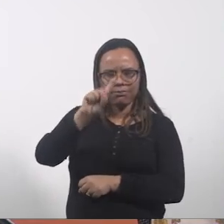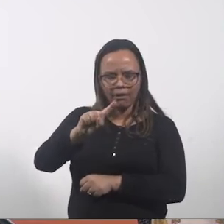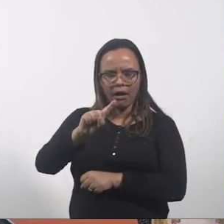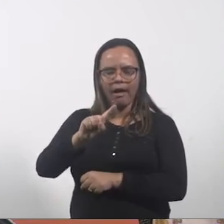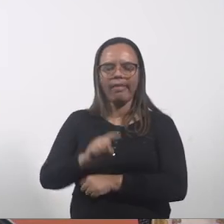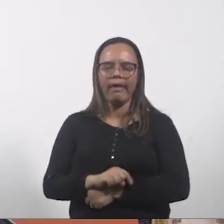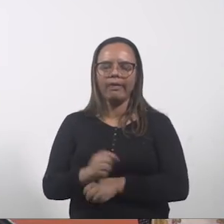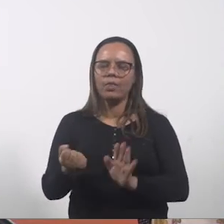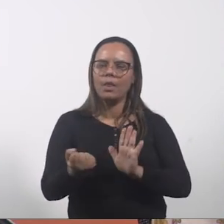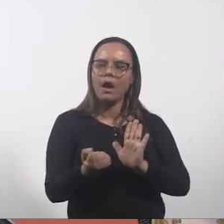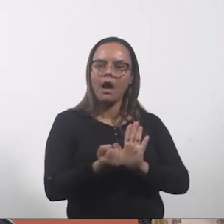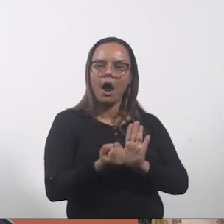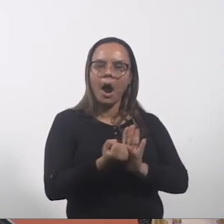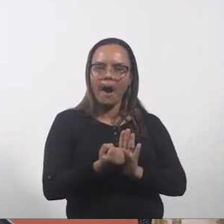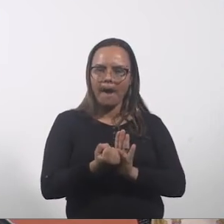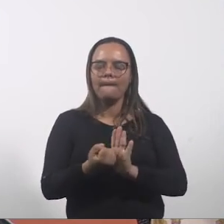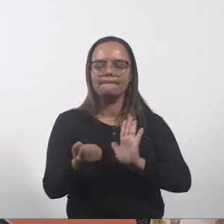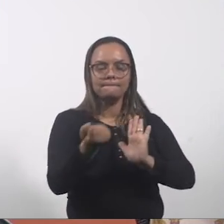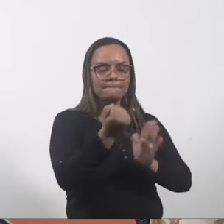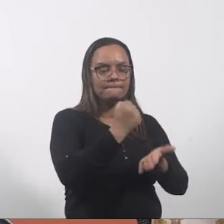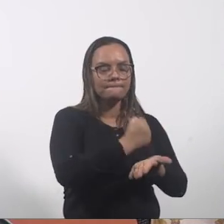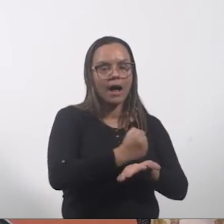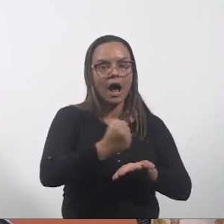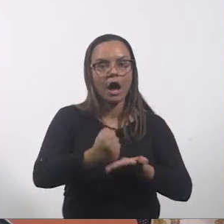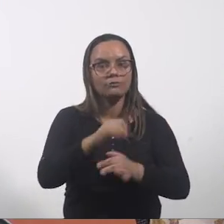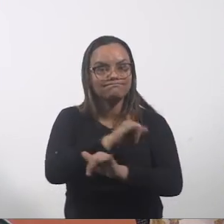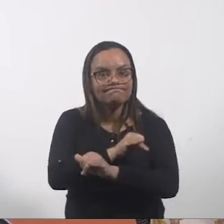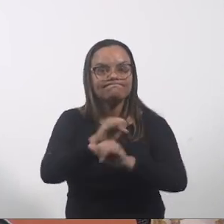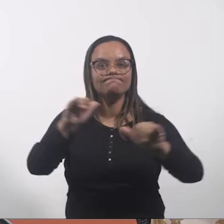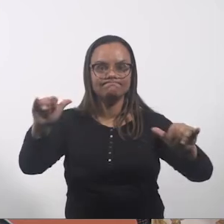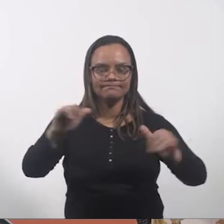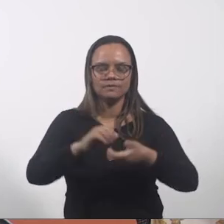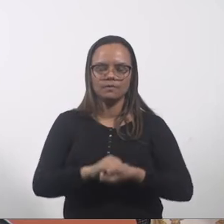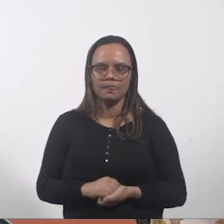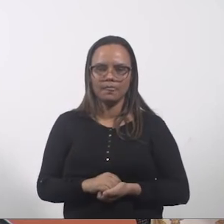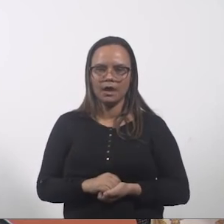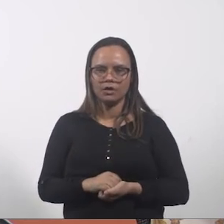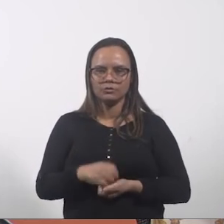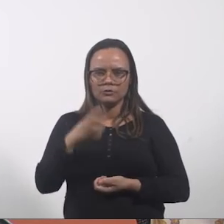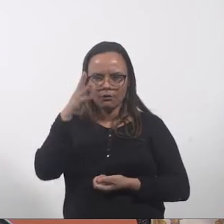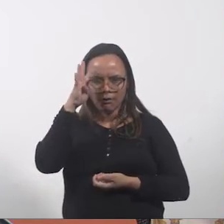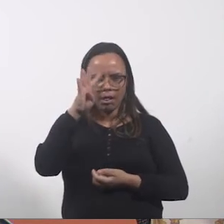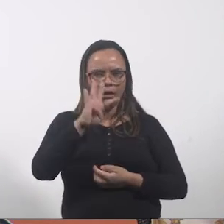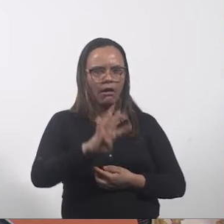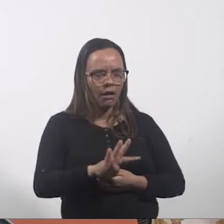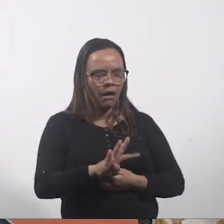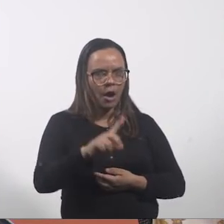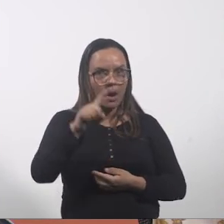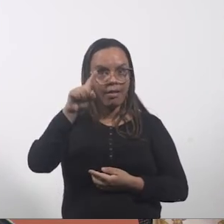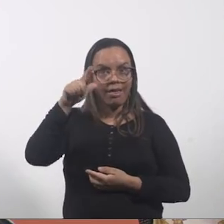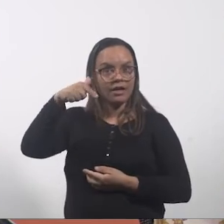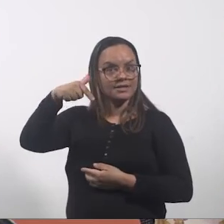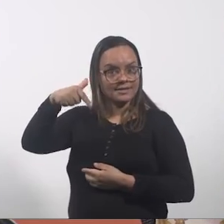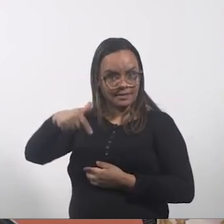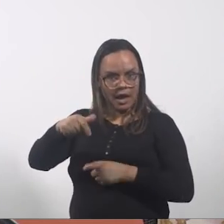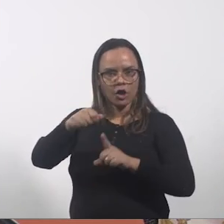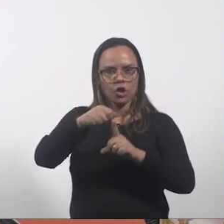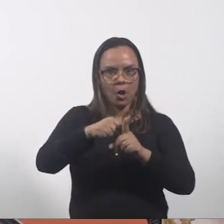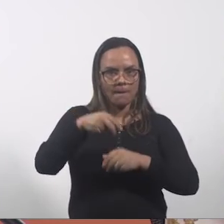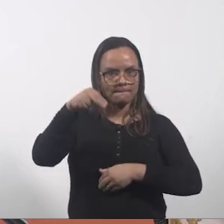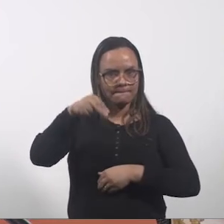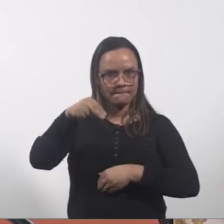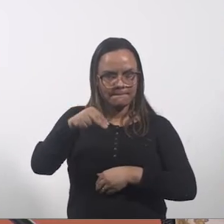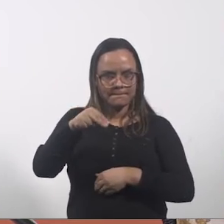seja formalizado para divulgação. Nós tivemos aqui nos últimos dias, dia 7/11, nós tivemos